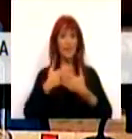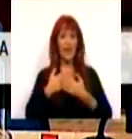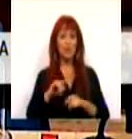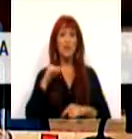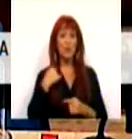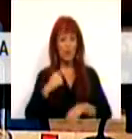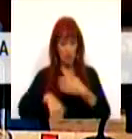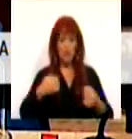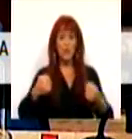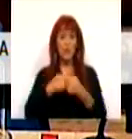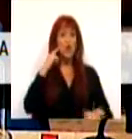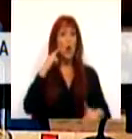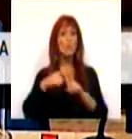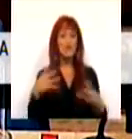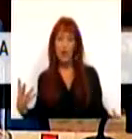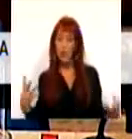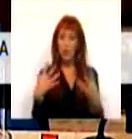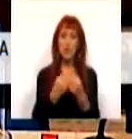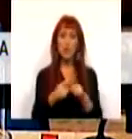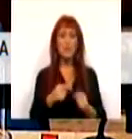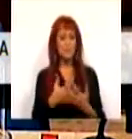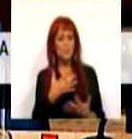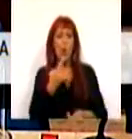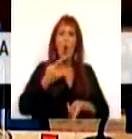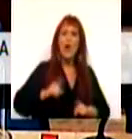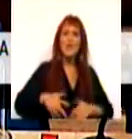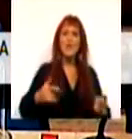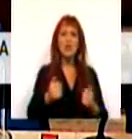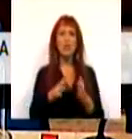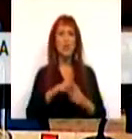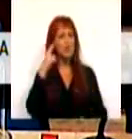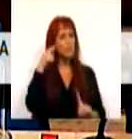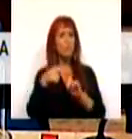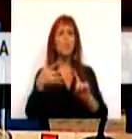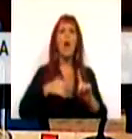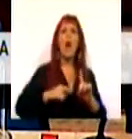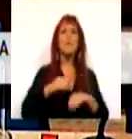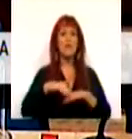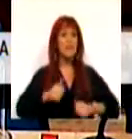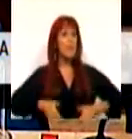prosseguirmos no desafio e no objetivo conjunto que, sublinho mais uma vez, todos ambicionamos,